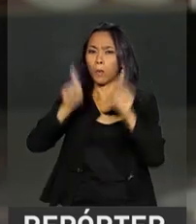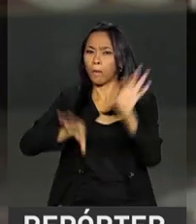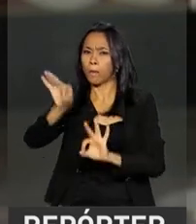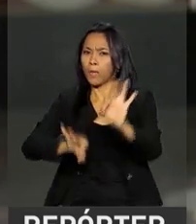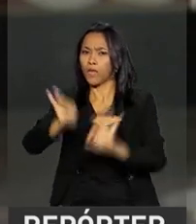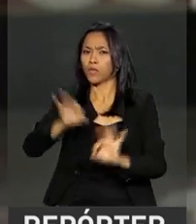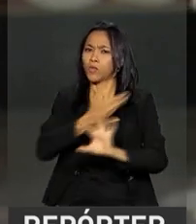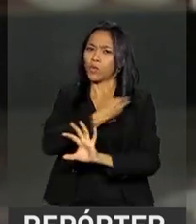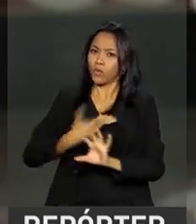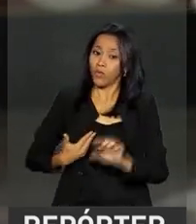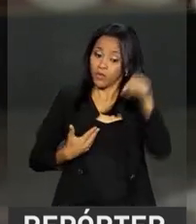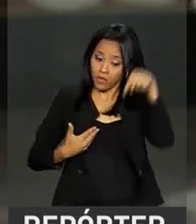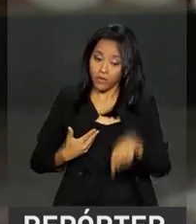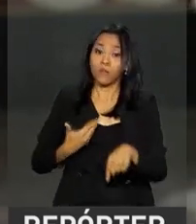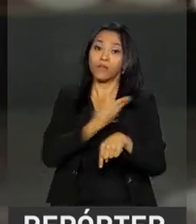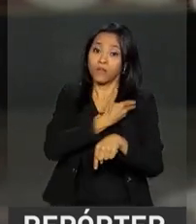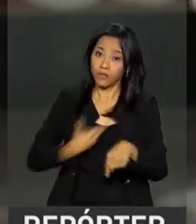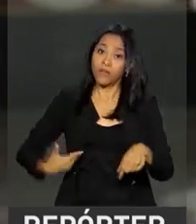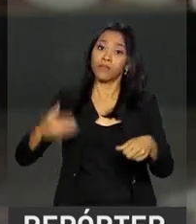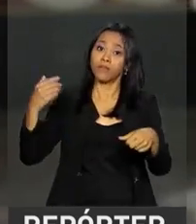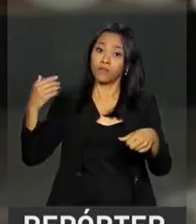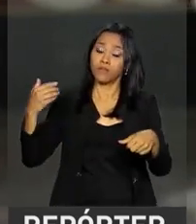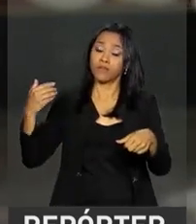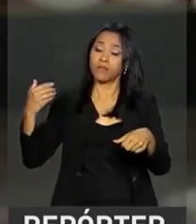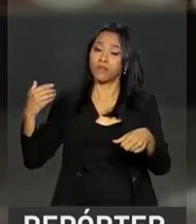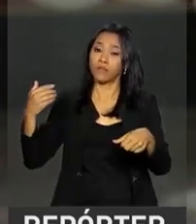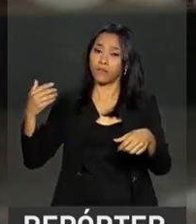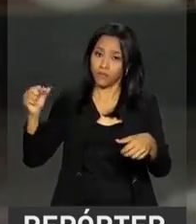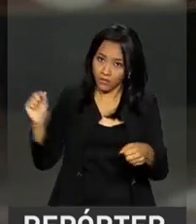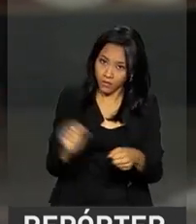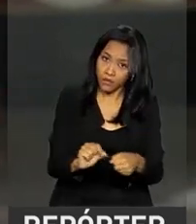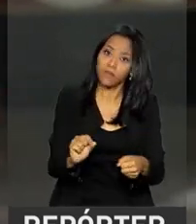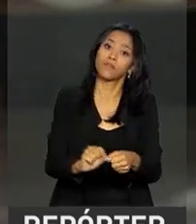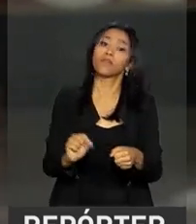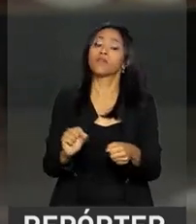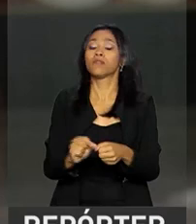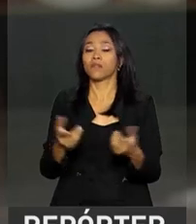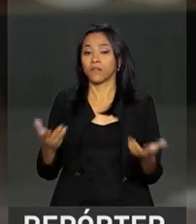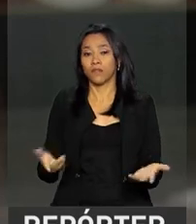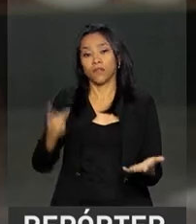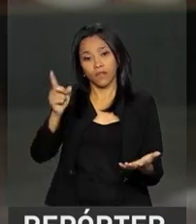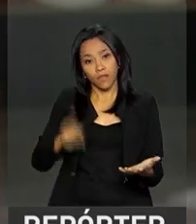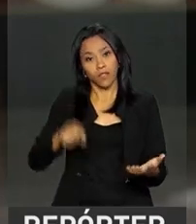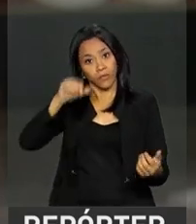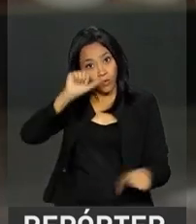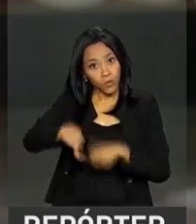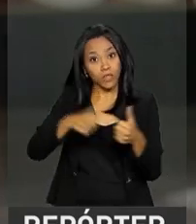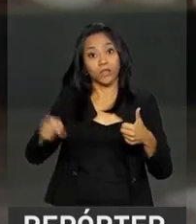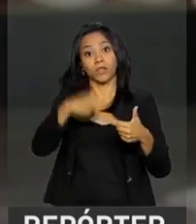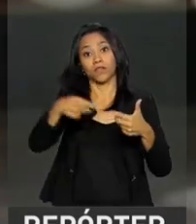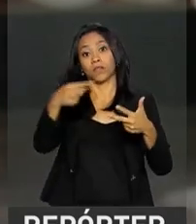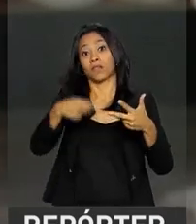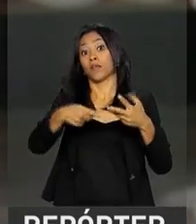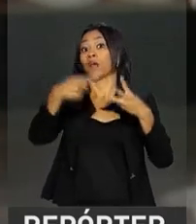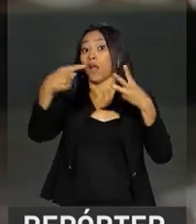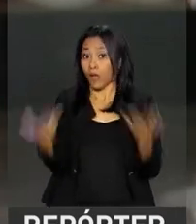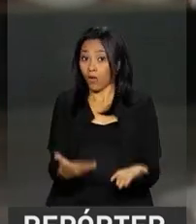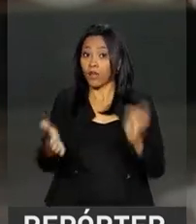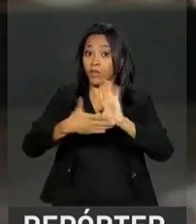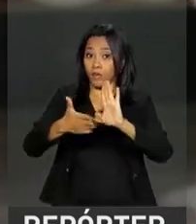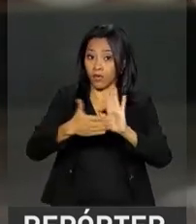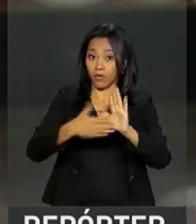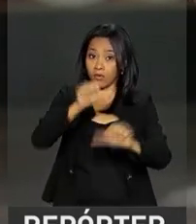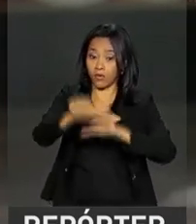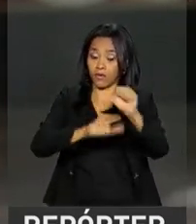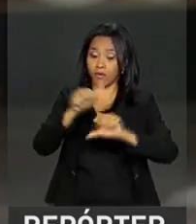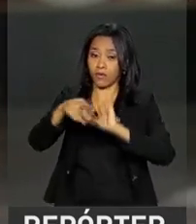esse governo está fazendo isso e esse governo presidente qualificou como um governo reformista agora falando de reforma da previdência presidente michel temer